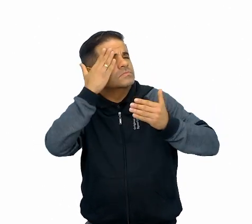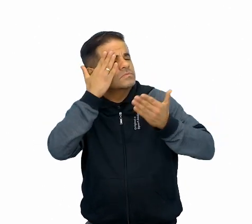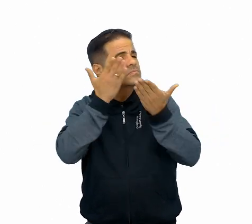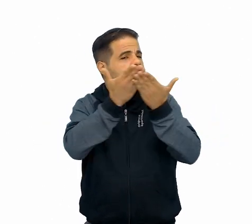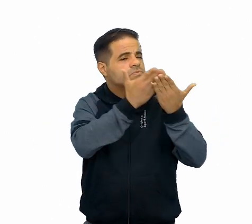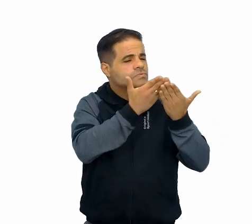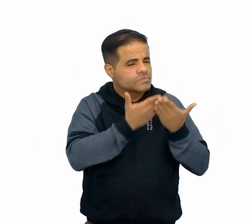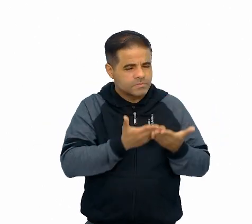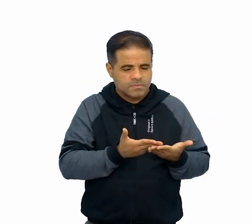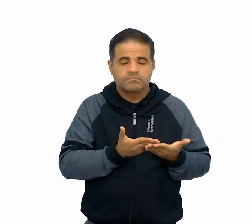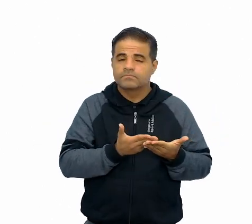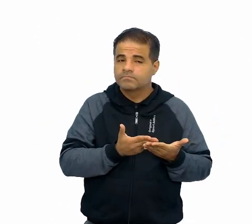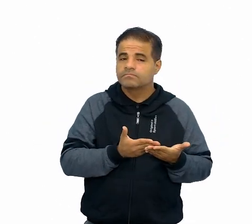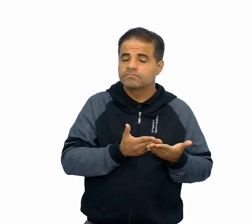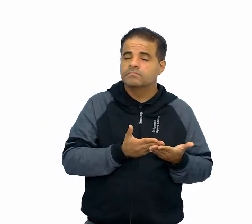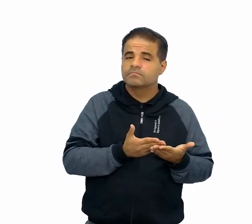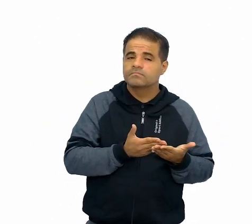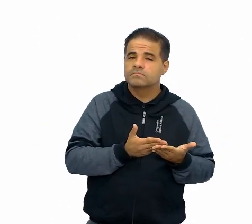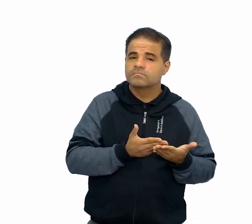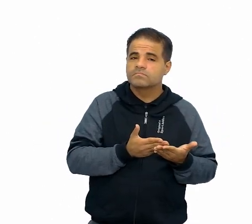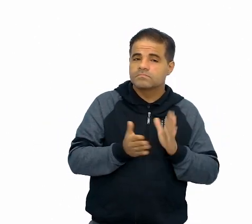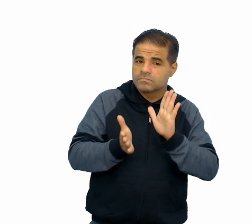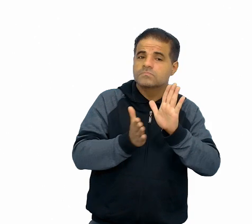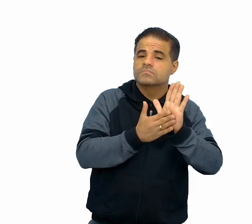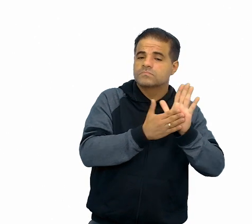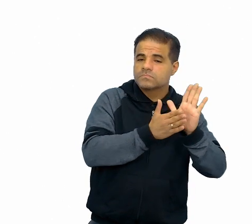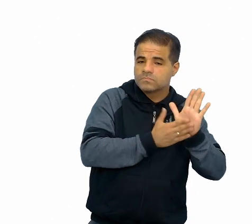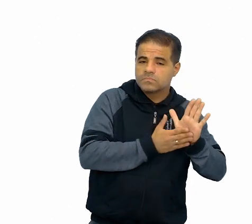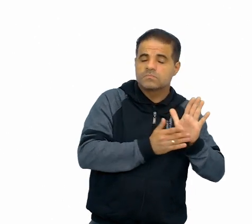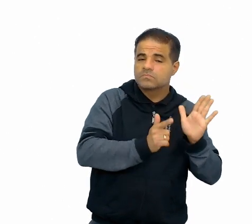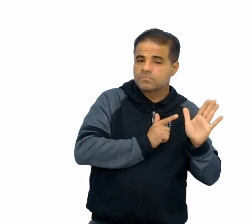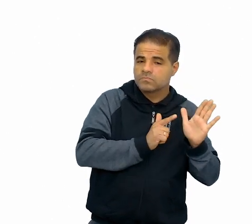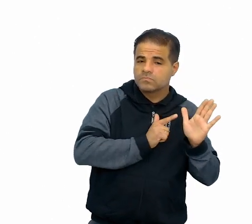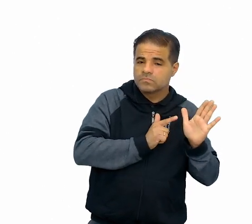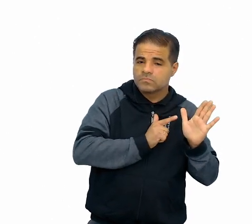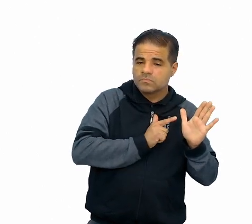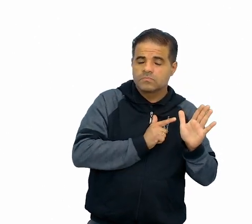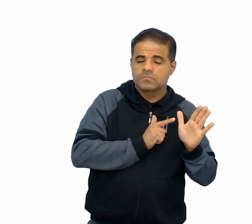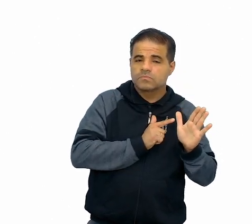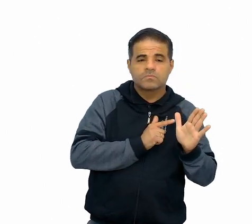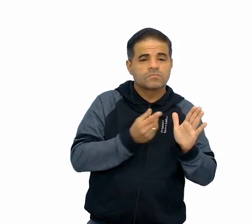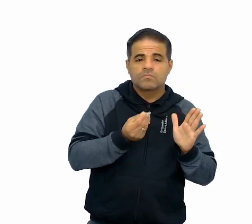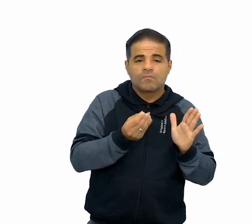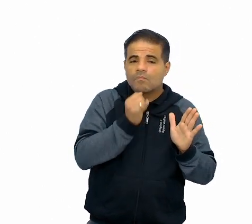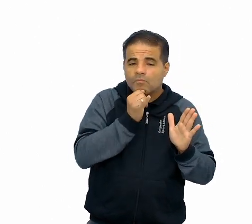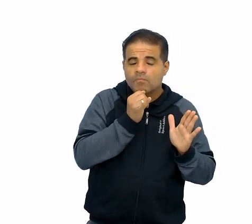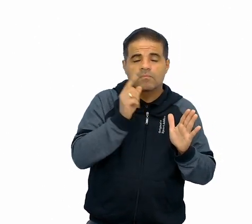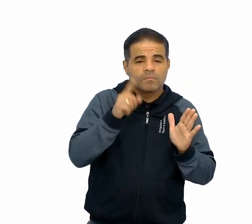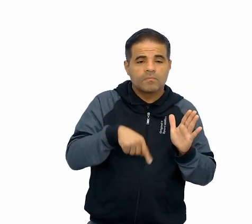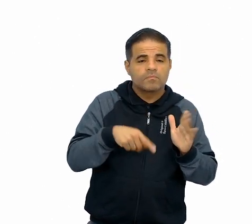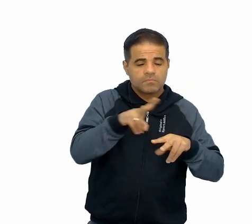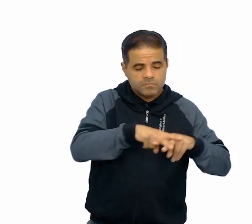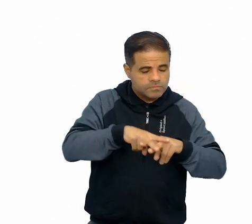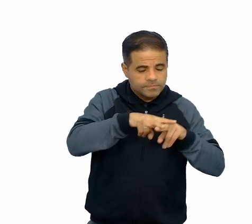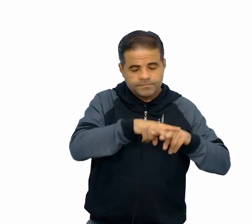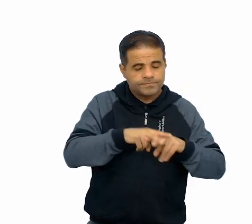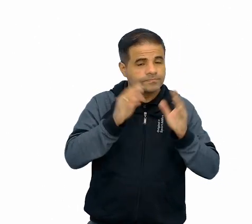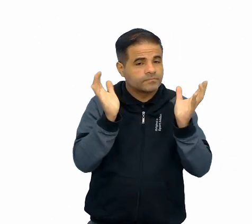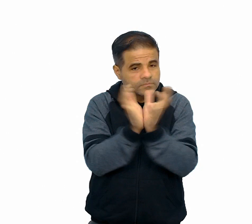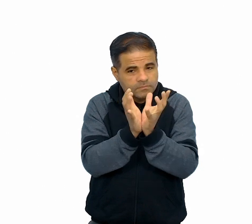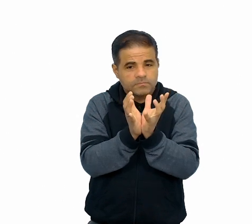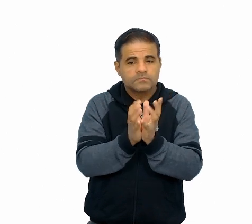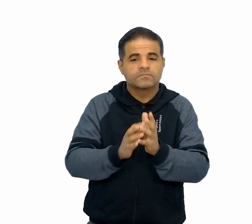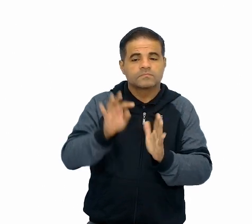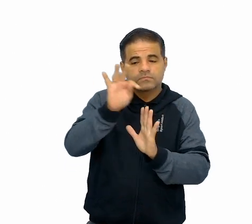estudantes. Então, as propostas que existem aí, como, por exemplo, fazer uma revisão coletiva de